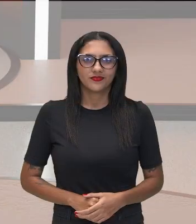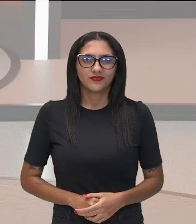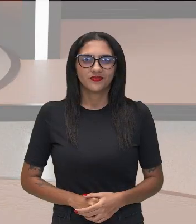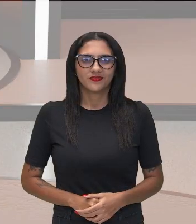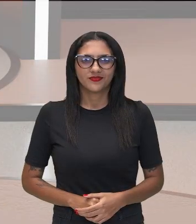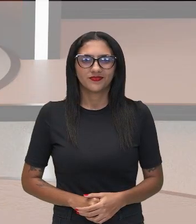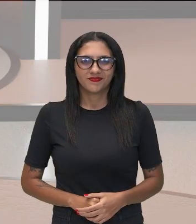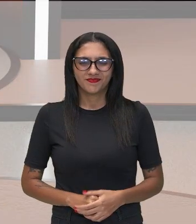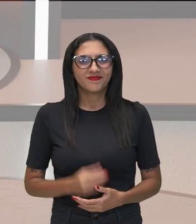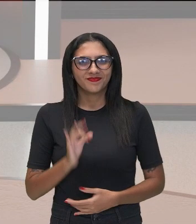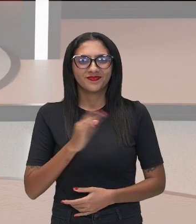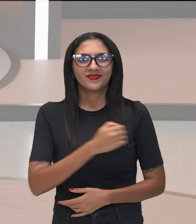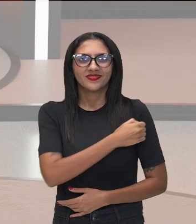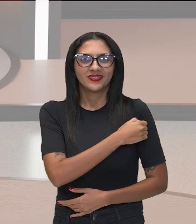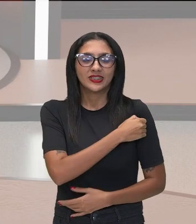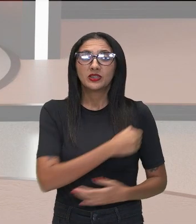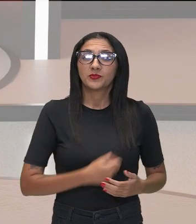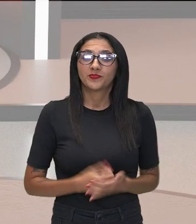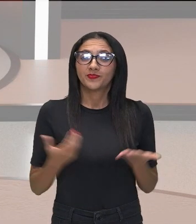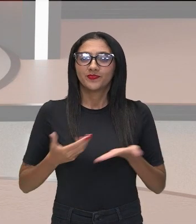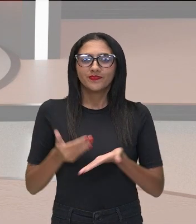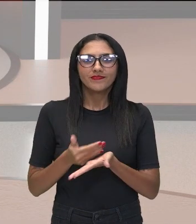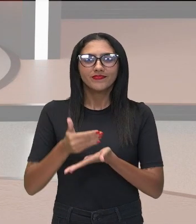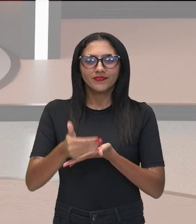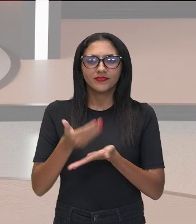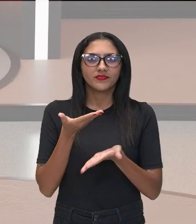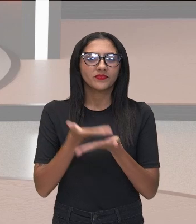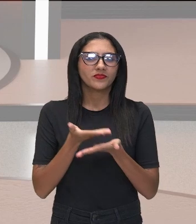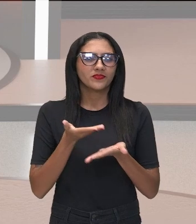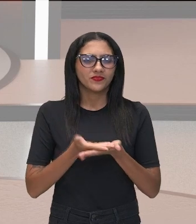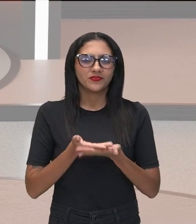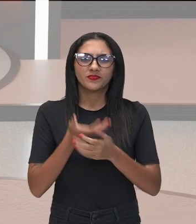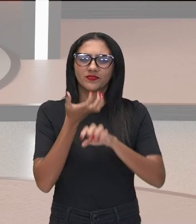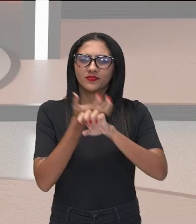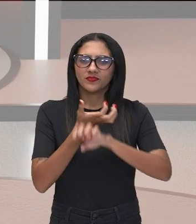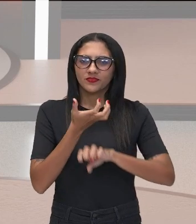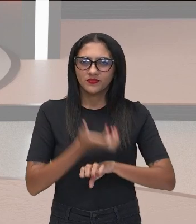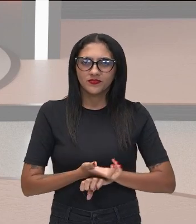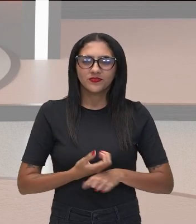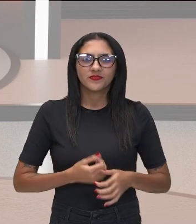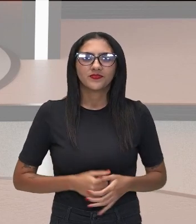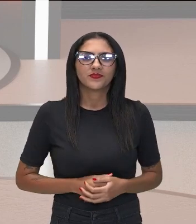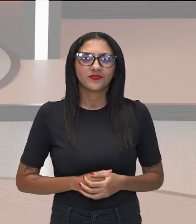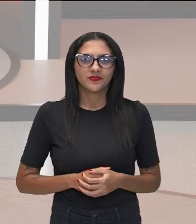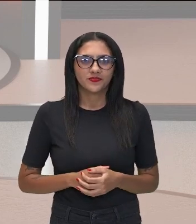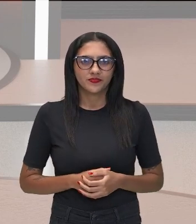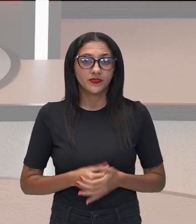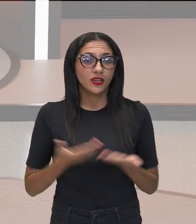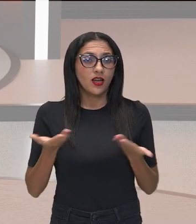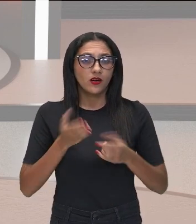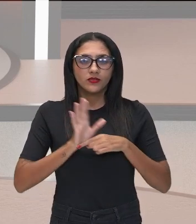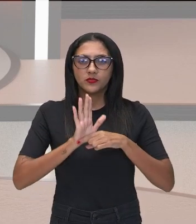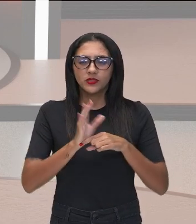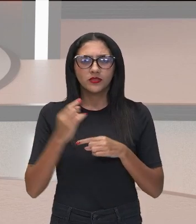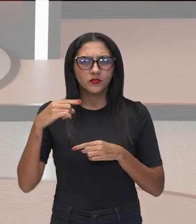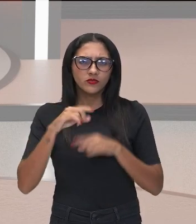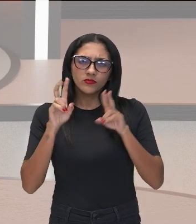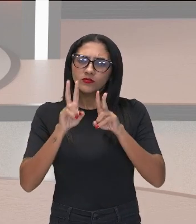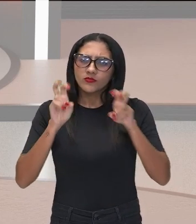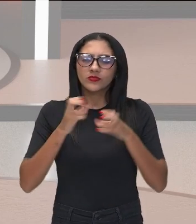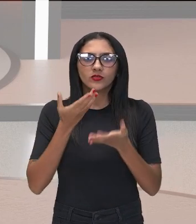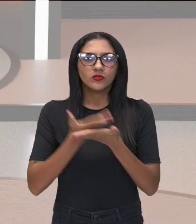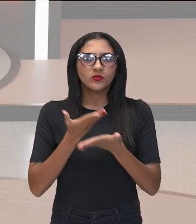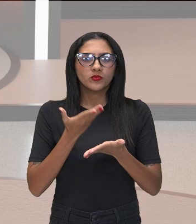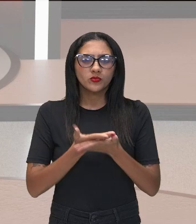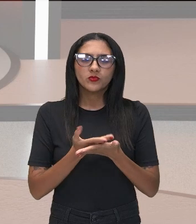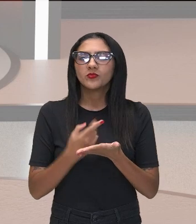Muito bem, gente. Então, nós estamos aqui para iniciar as nossas aulas, né? E aí a gente traz hoje uma aula que vai trazer